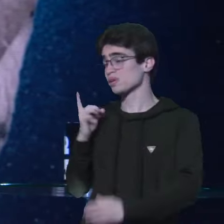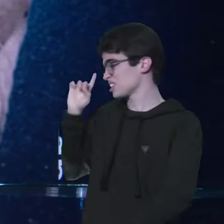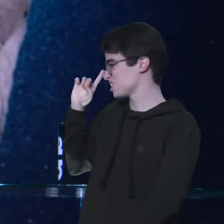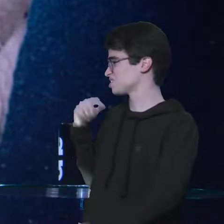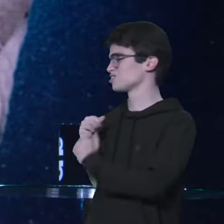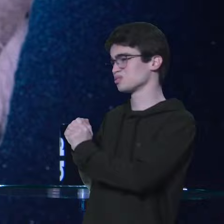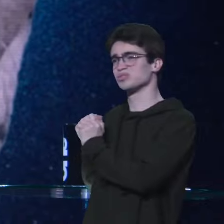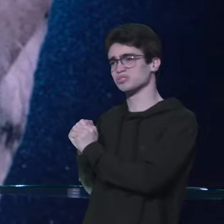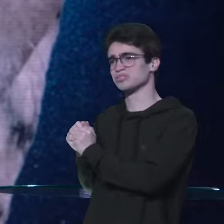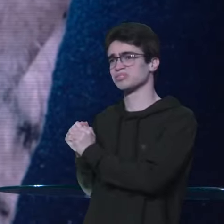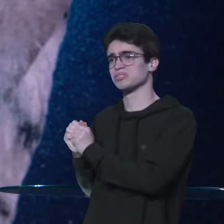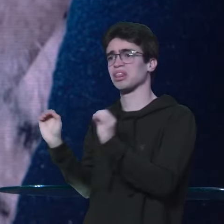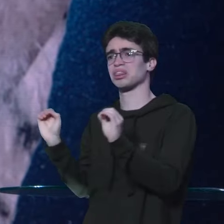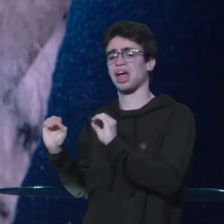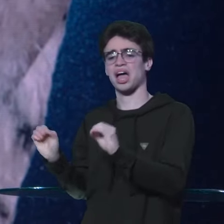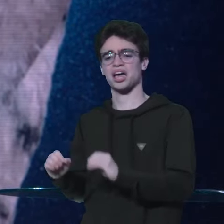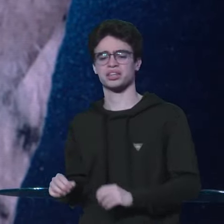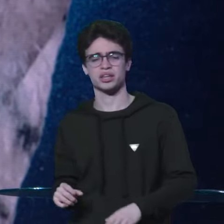Chega.